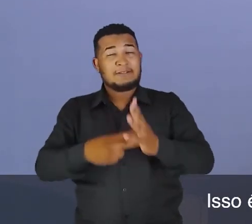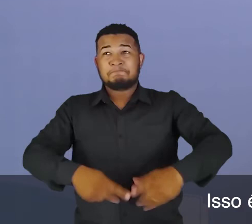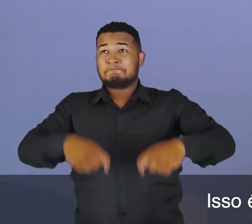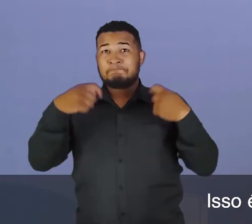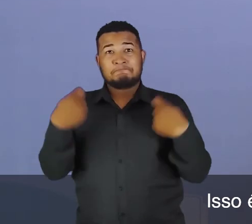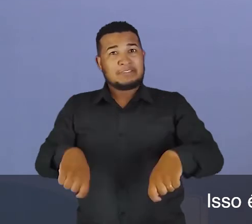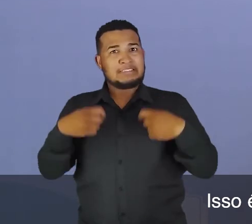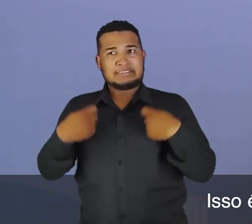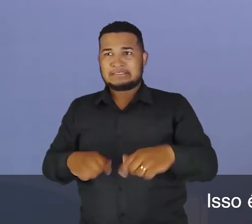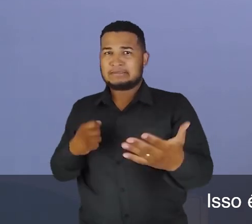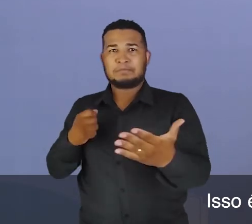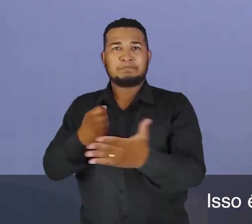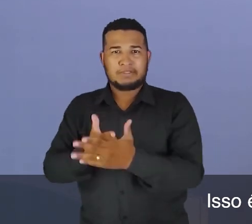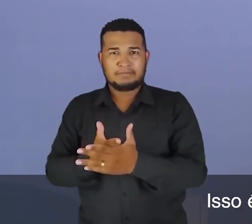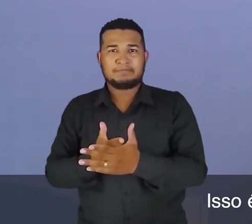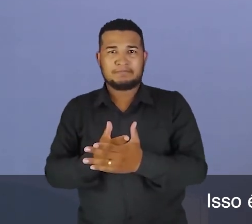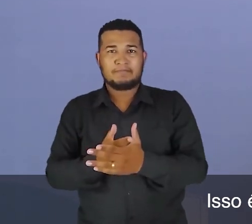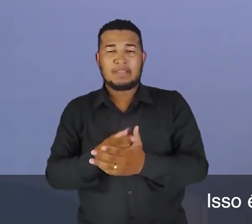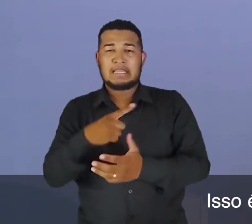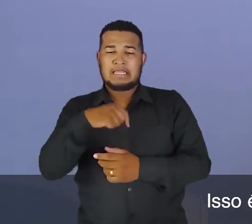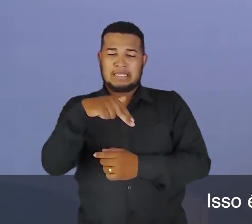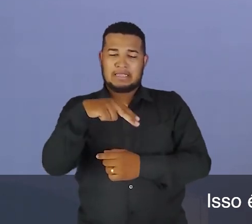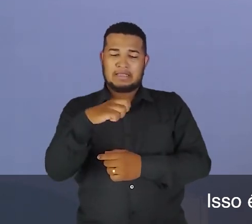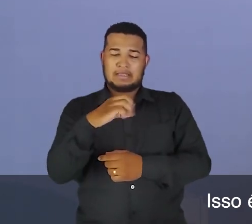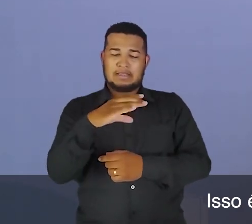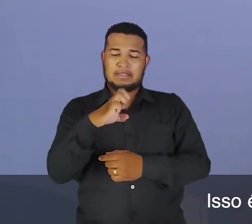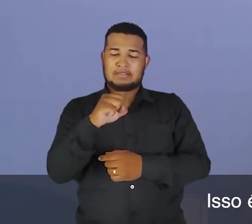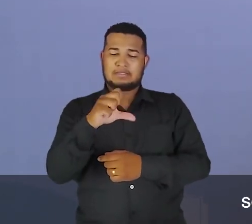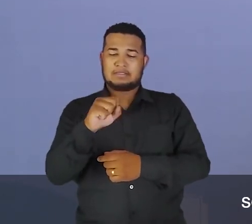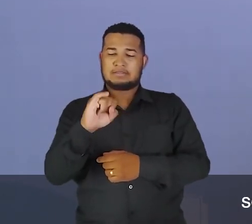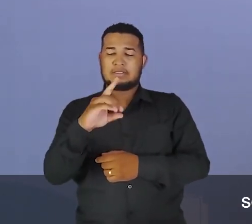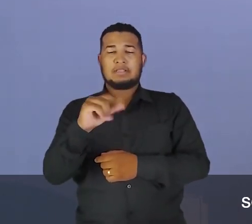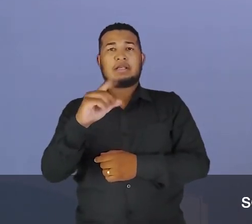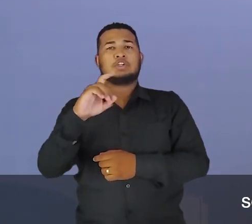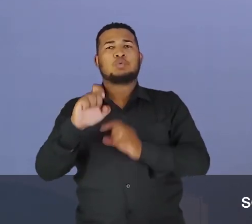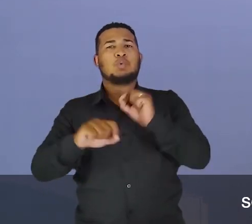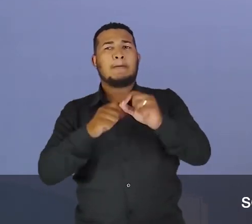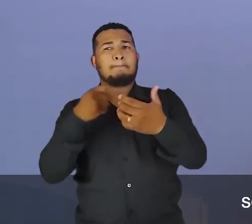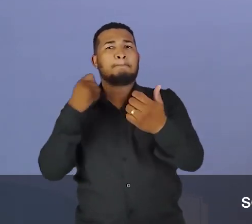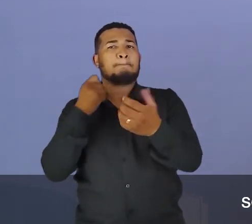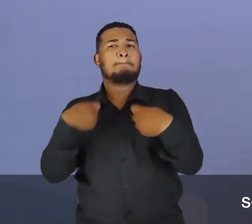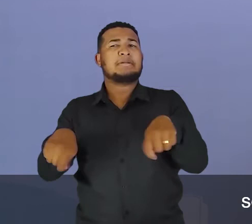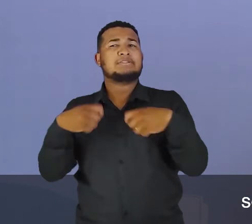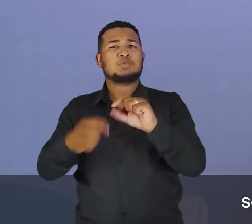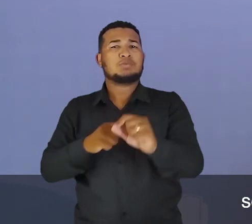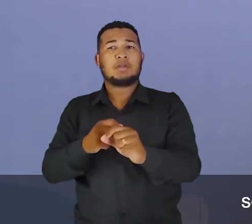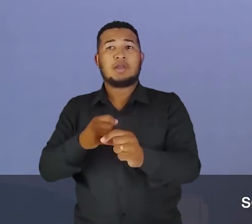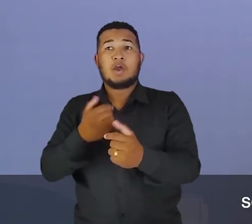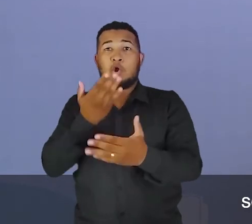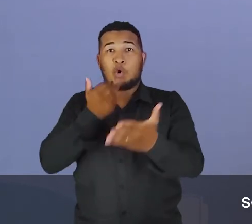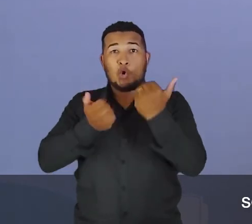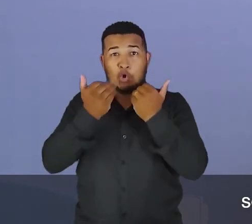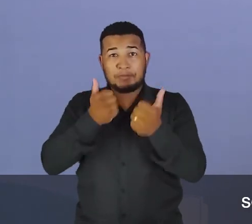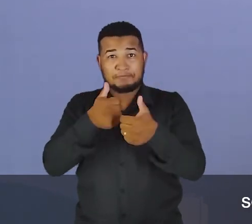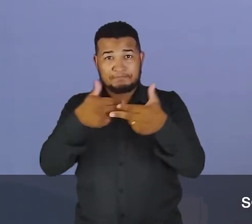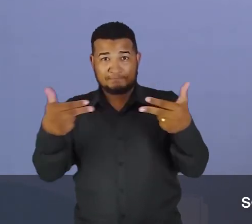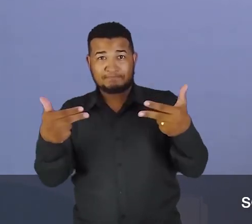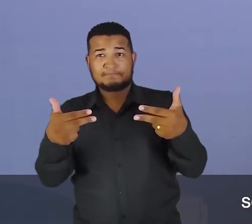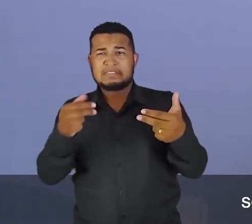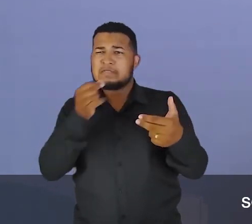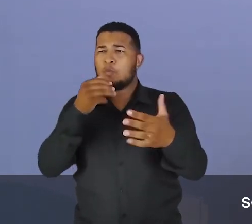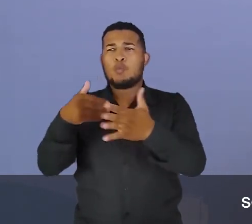preciso. Você tem necessidade, você precisa se alimentar. Portanto, a alimentação, qual